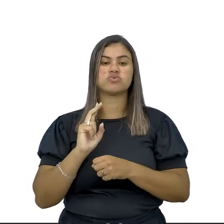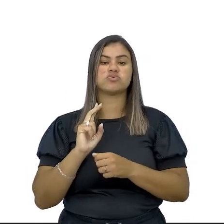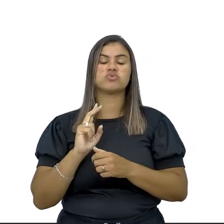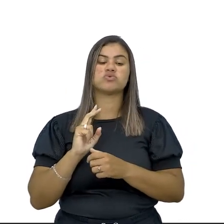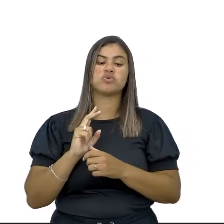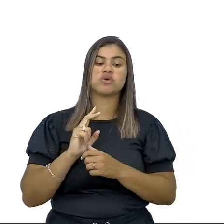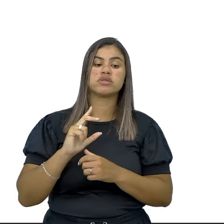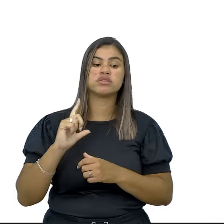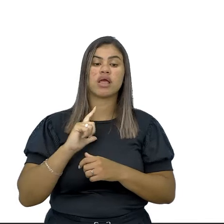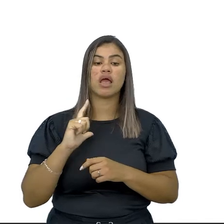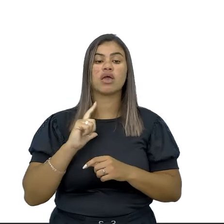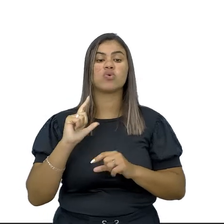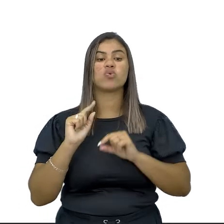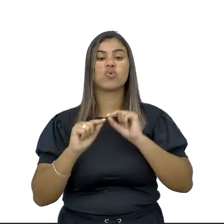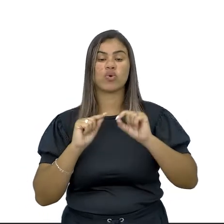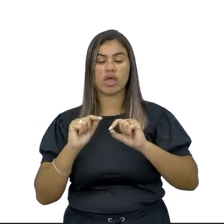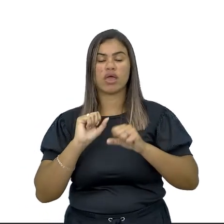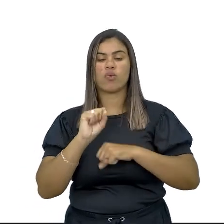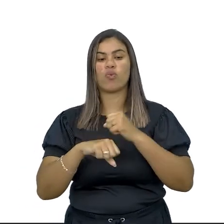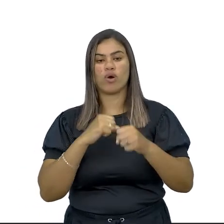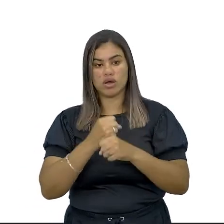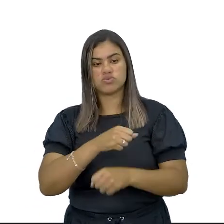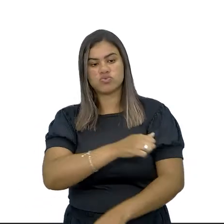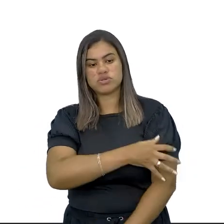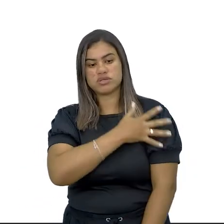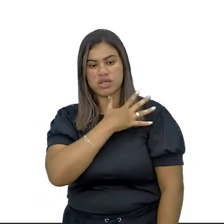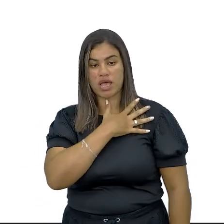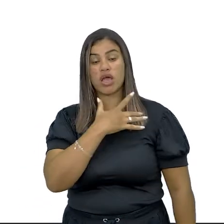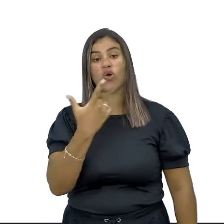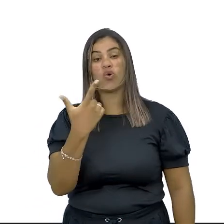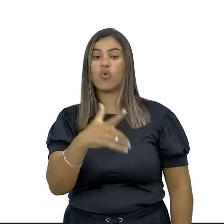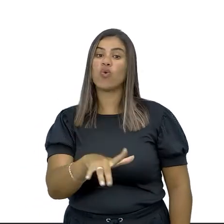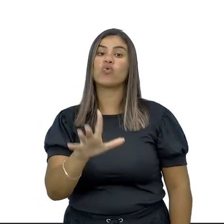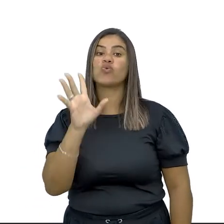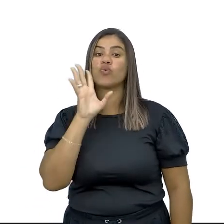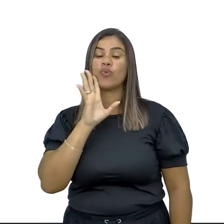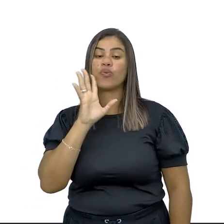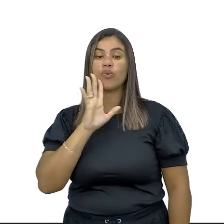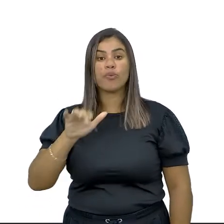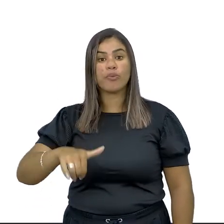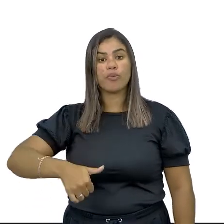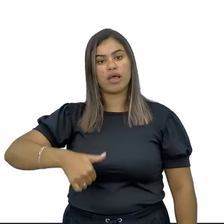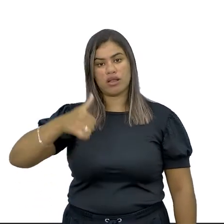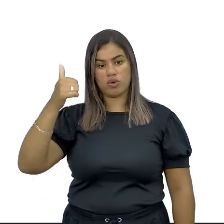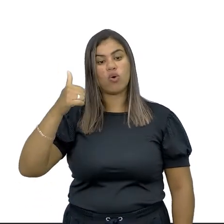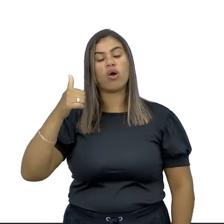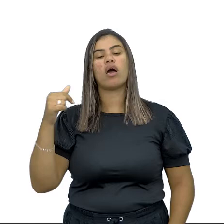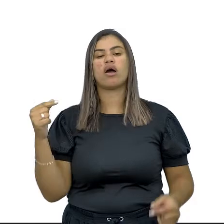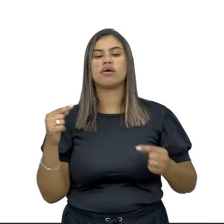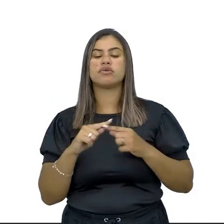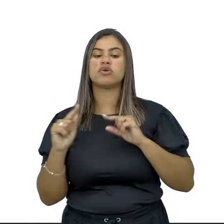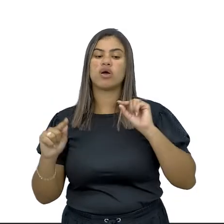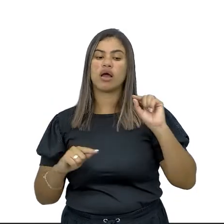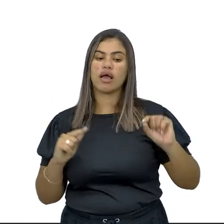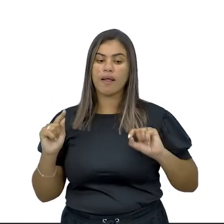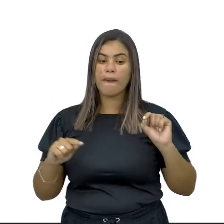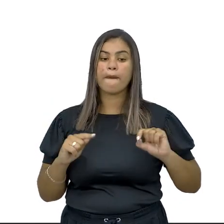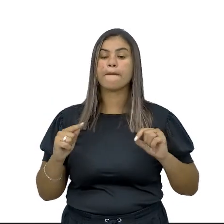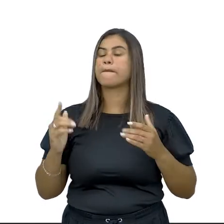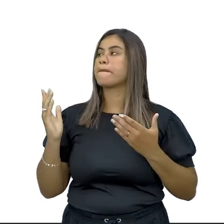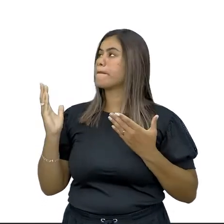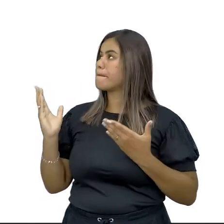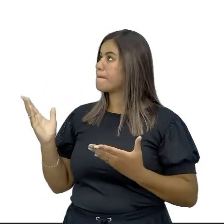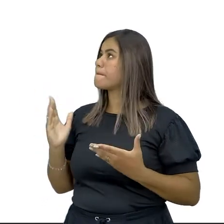um segundo movimento ainda mais interessante, que se dá quando nós analisamos